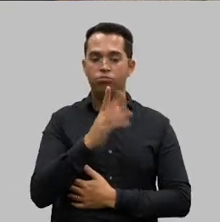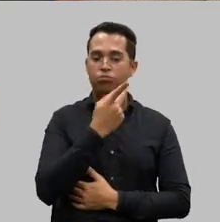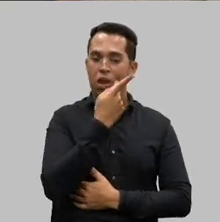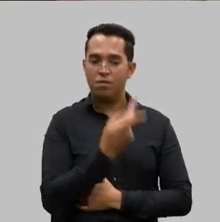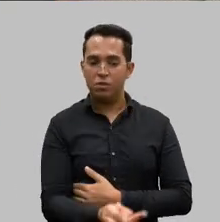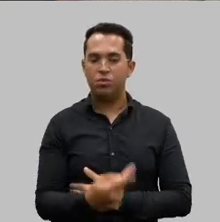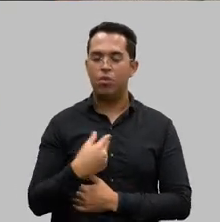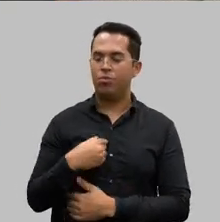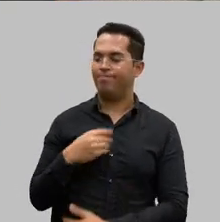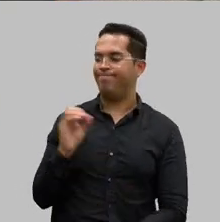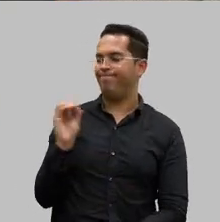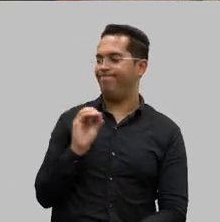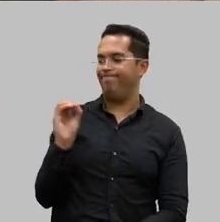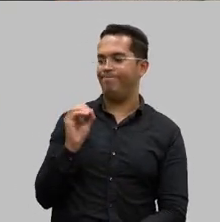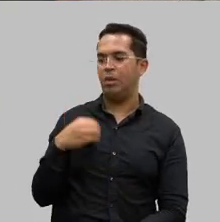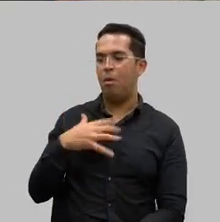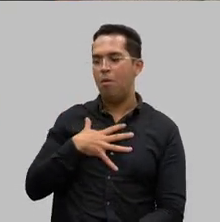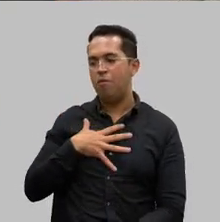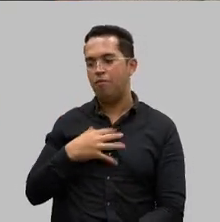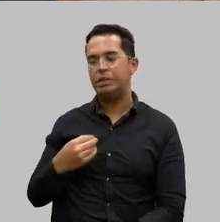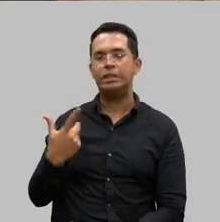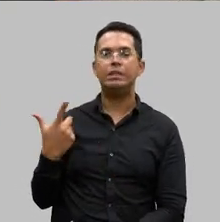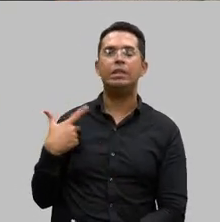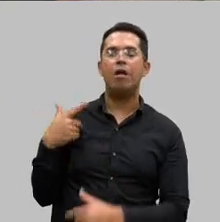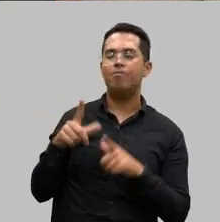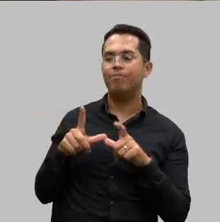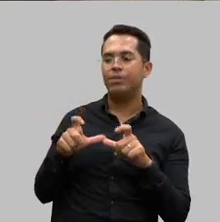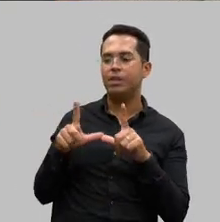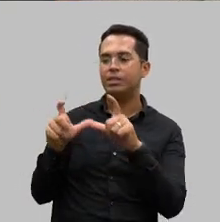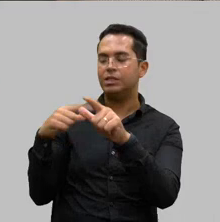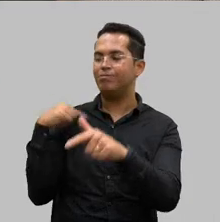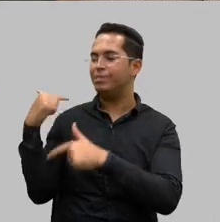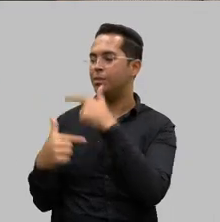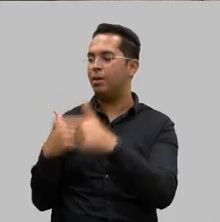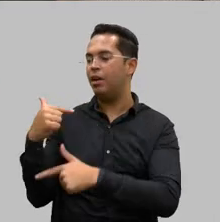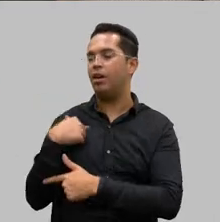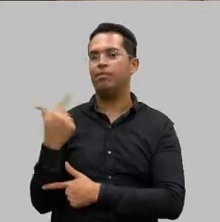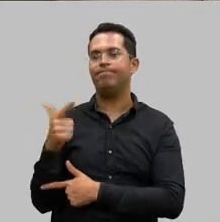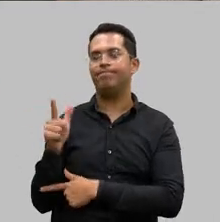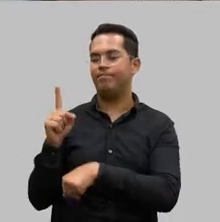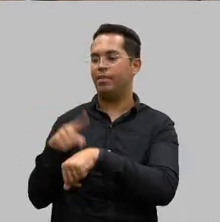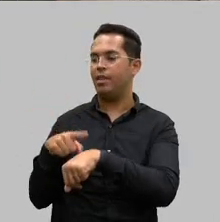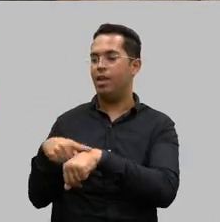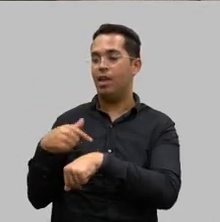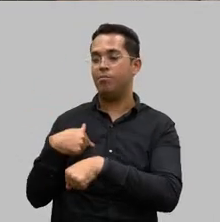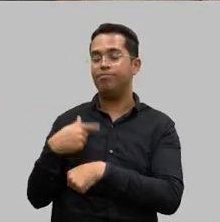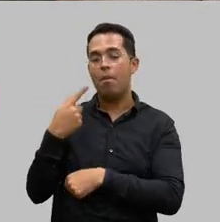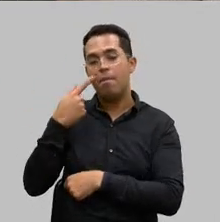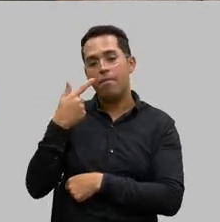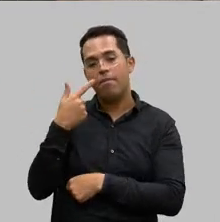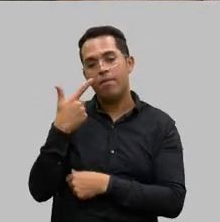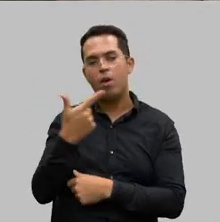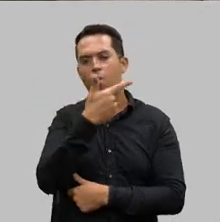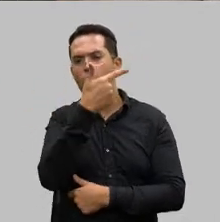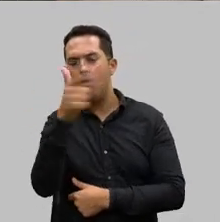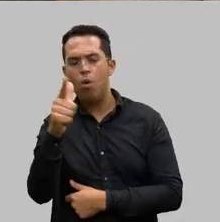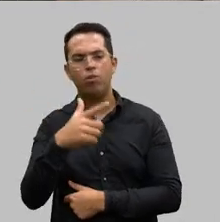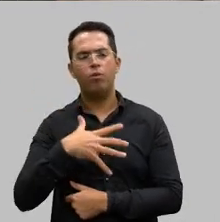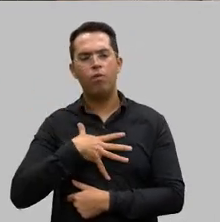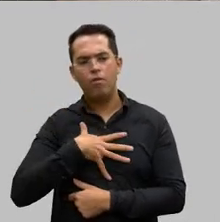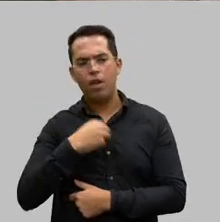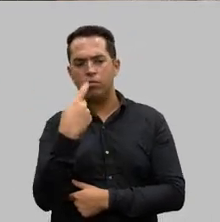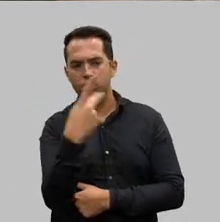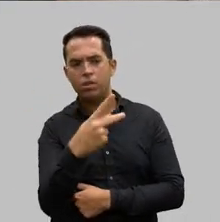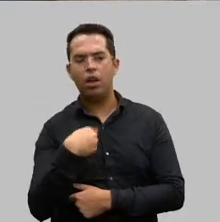não doutor o Marcos tá no Estados Unidos tá trabalhando não pode me visitar e o Júlio outro seu filho Ah